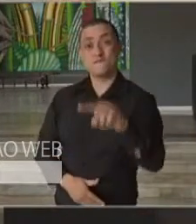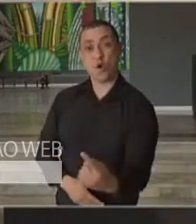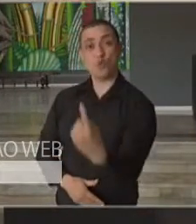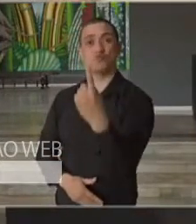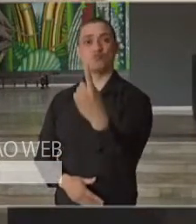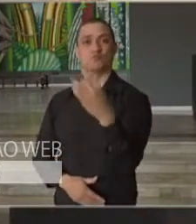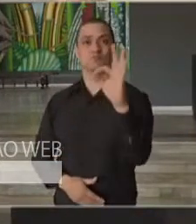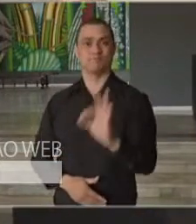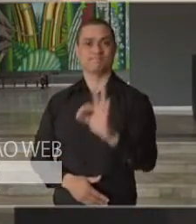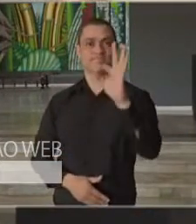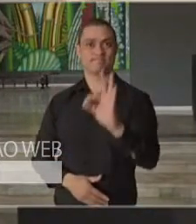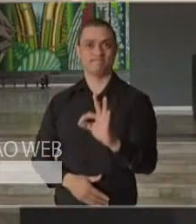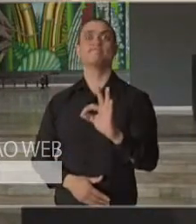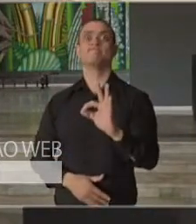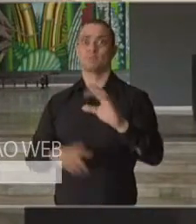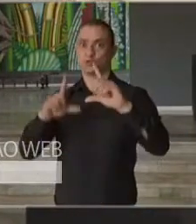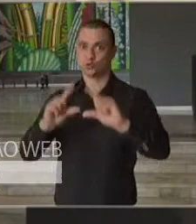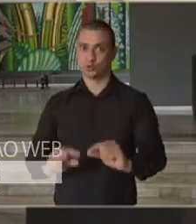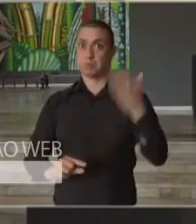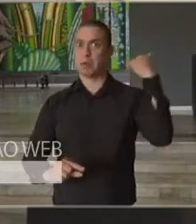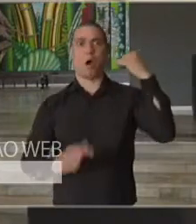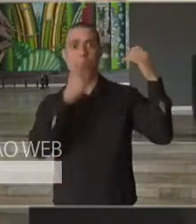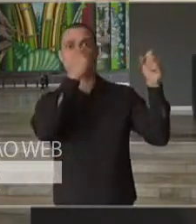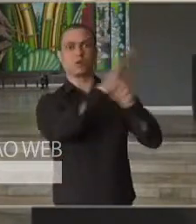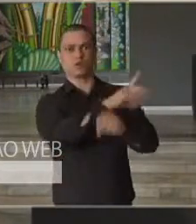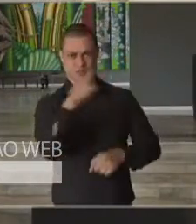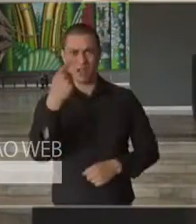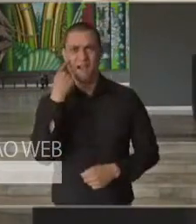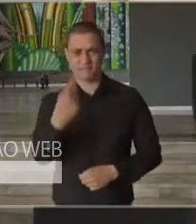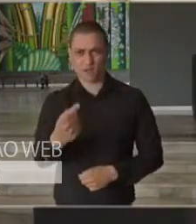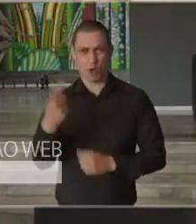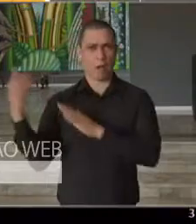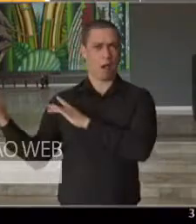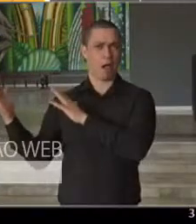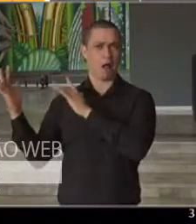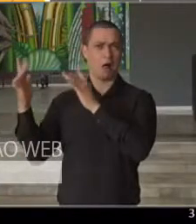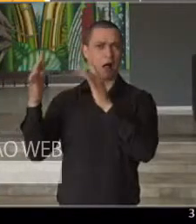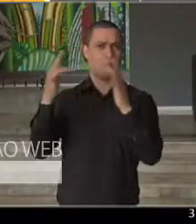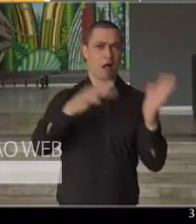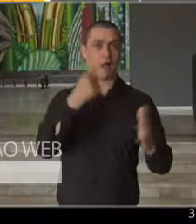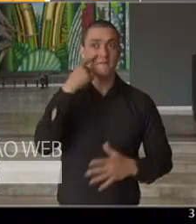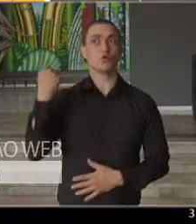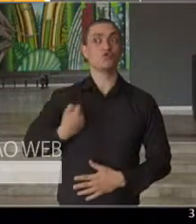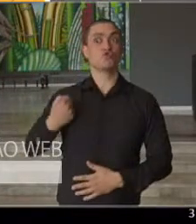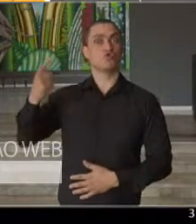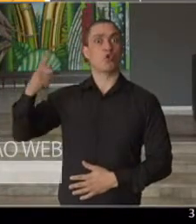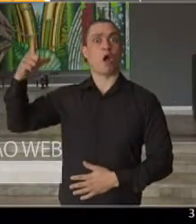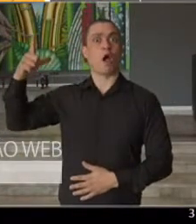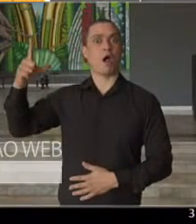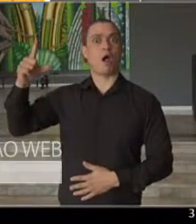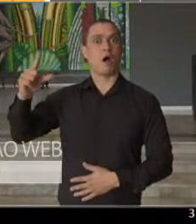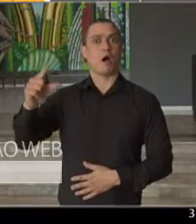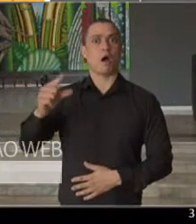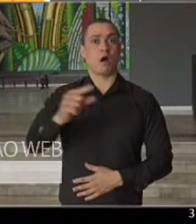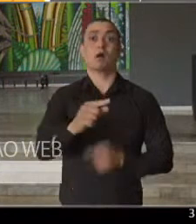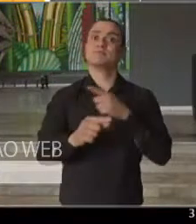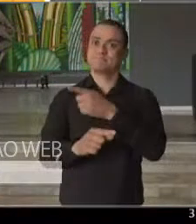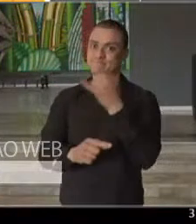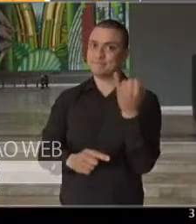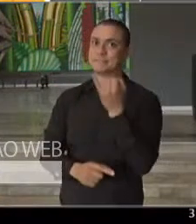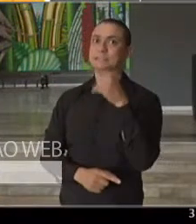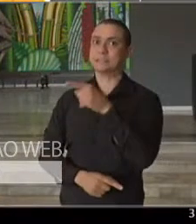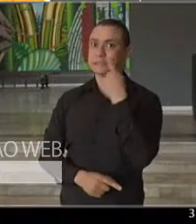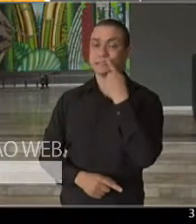54,1% na ocupação de leitos de UTI. Vocês têm acompanhado ao longo desse período a queda desse indicador, um indicador muito